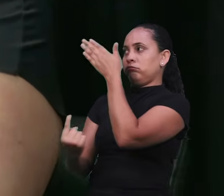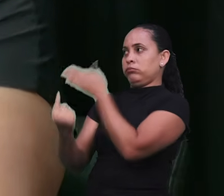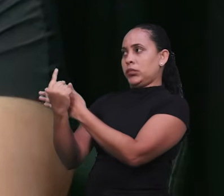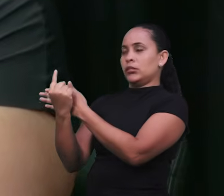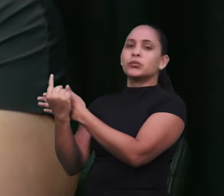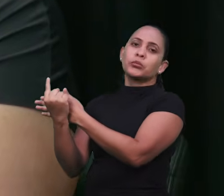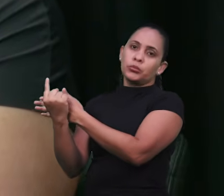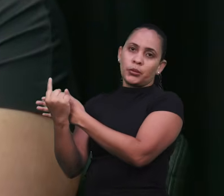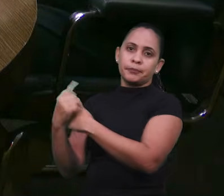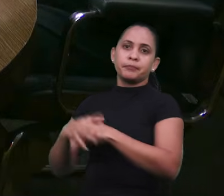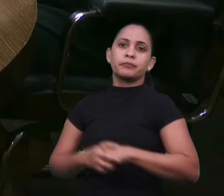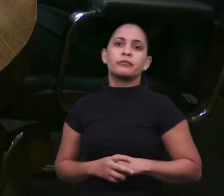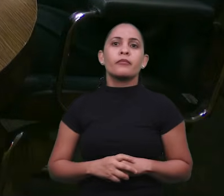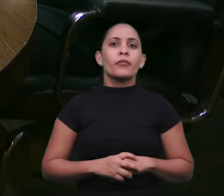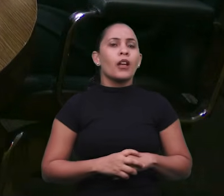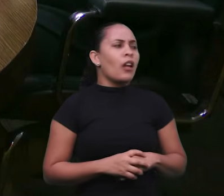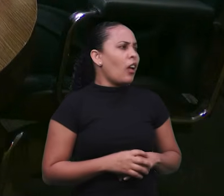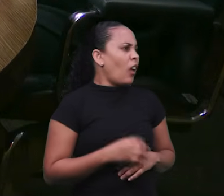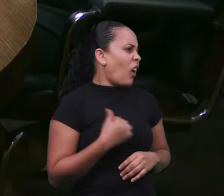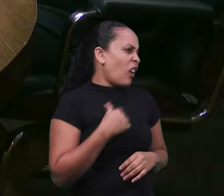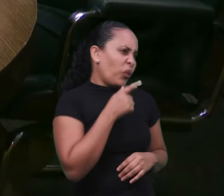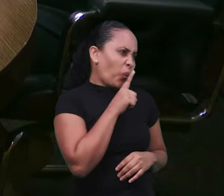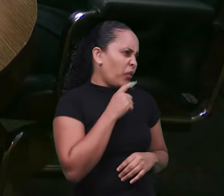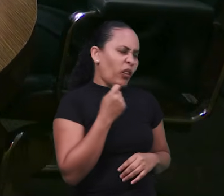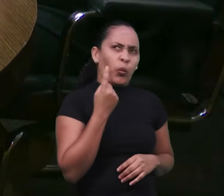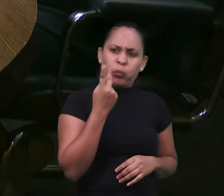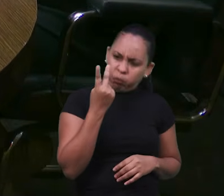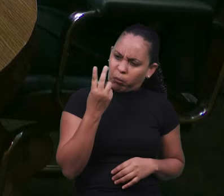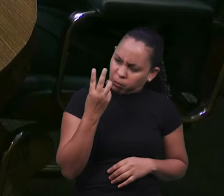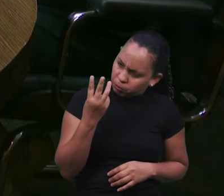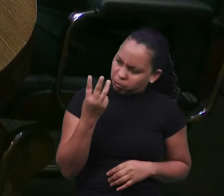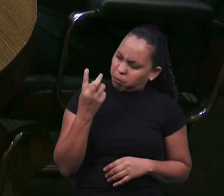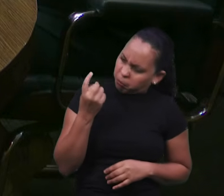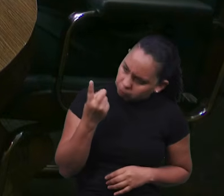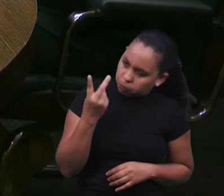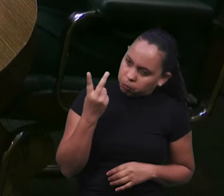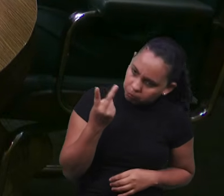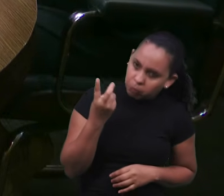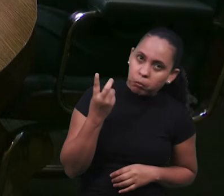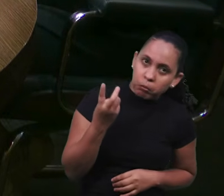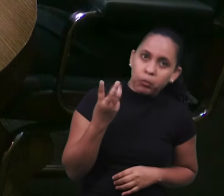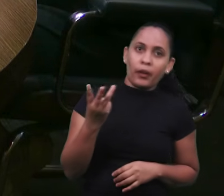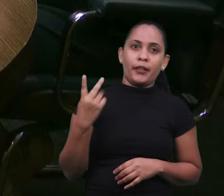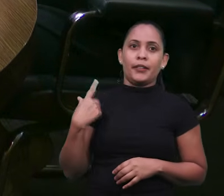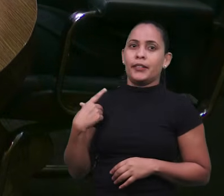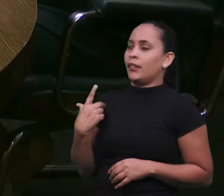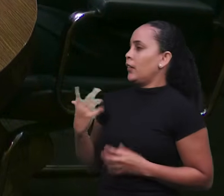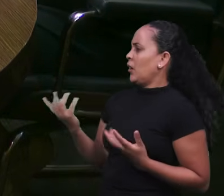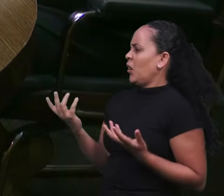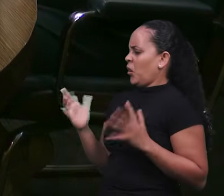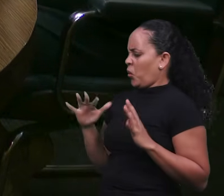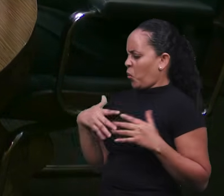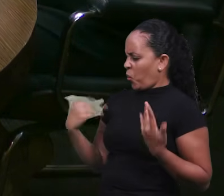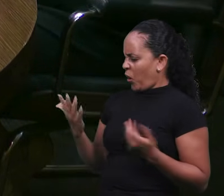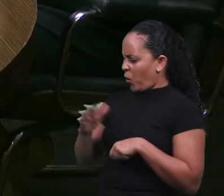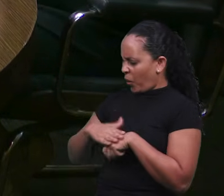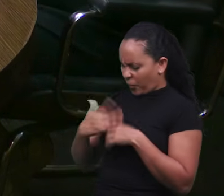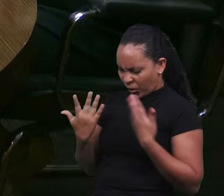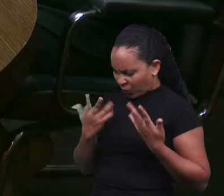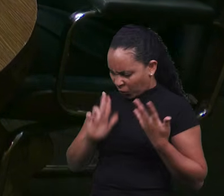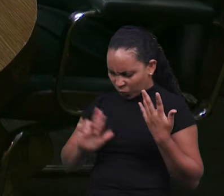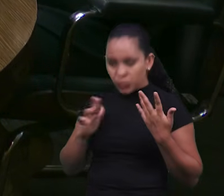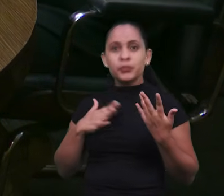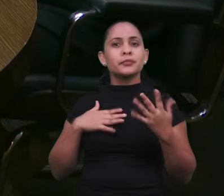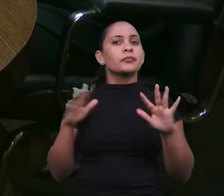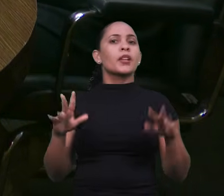Trindade. Sim. Priscila não tem coordenação motora para fazer os três. Aonde Eu- eu faço? eu sei. Qual é a mão? Não tem